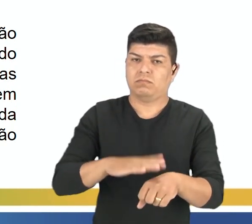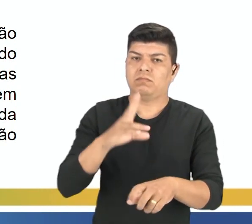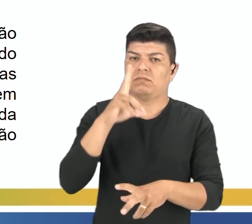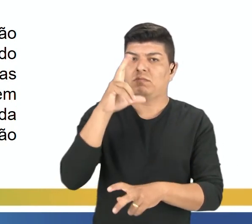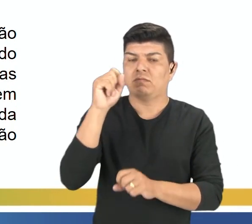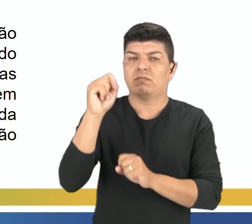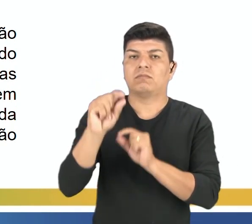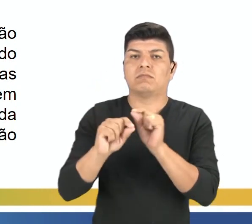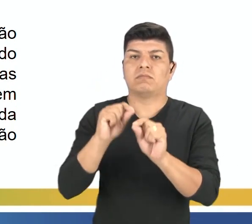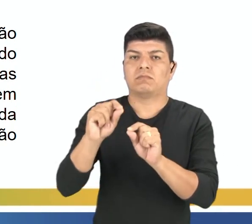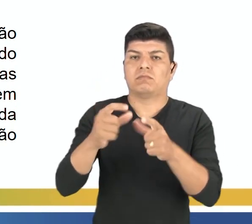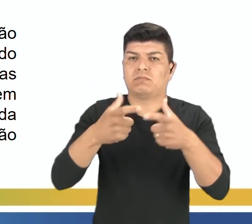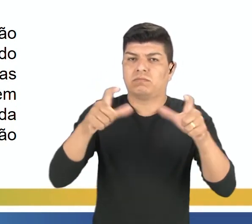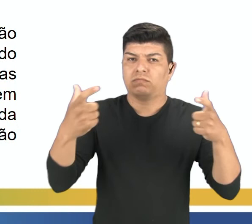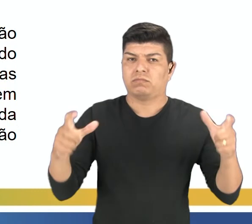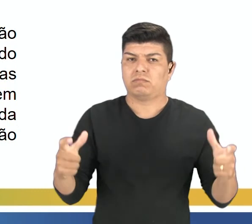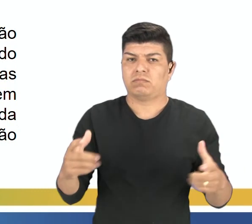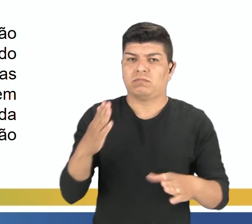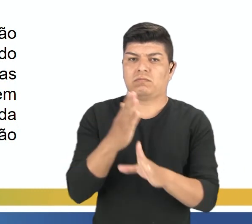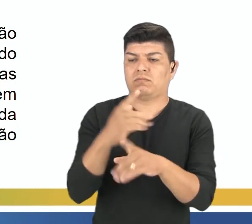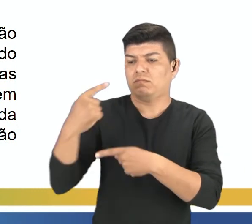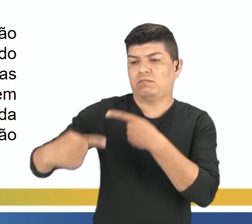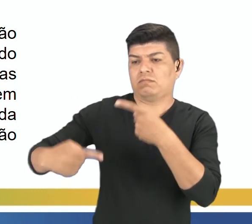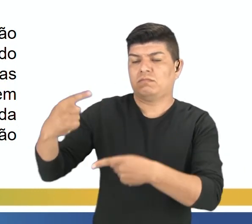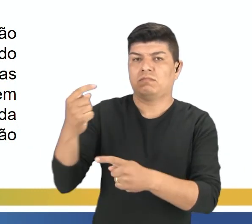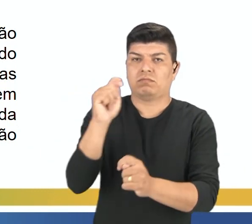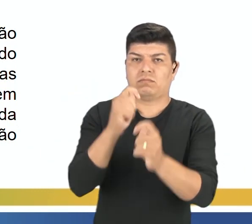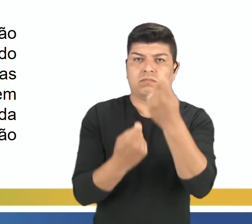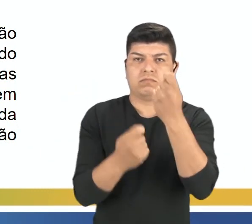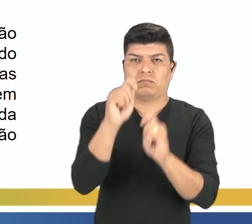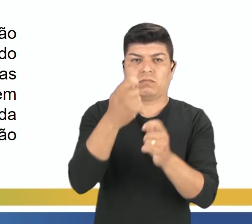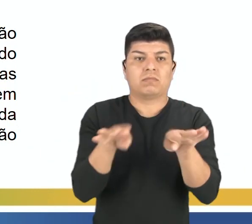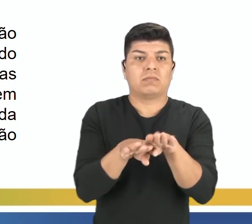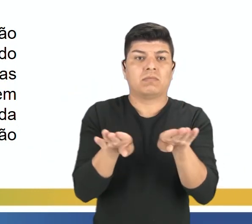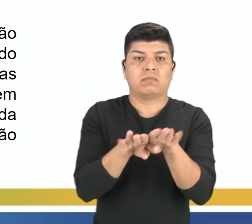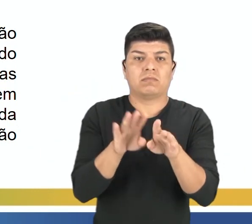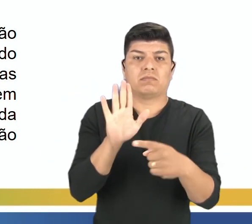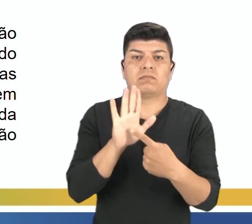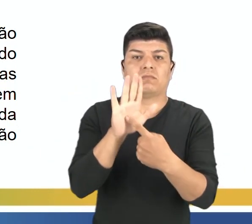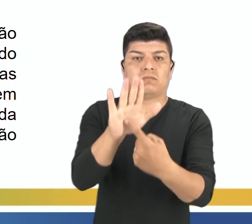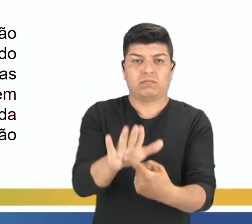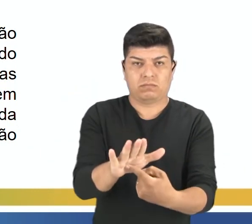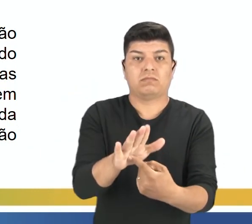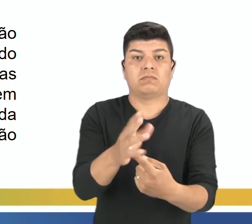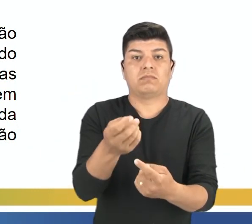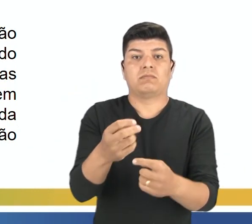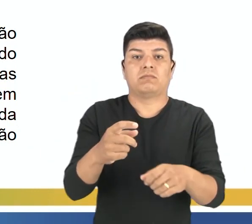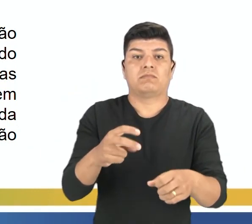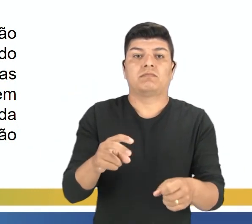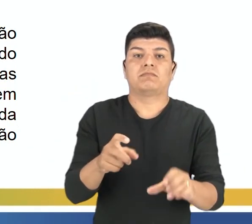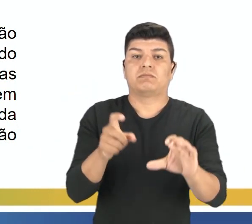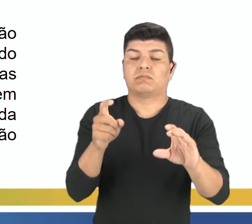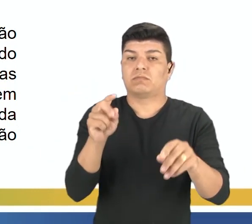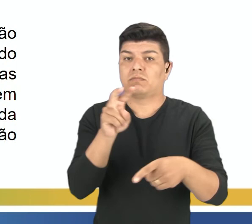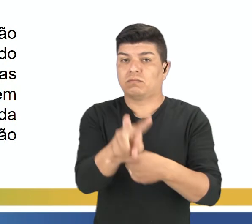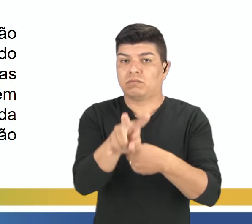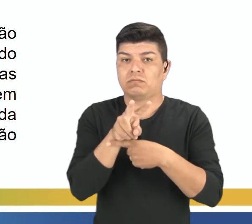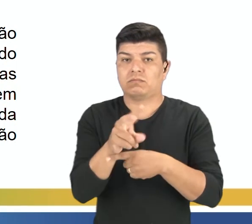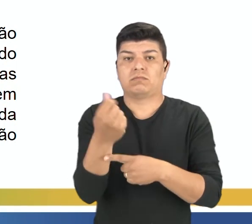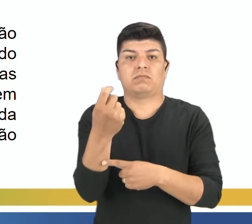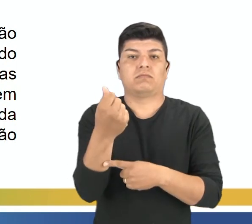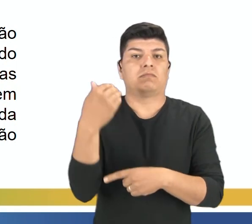5 décadas, pois as políticas econômicas favorecem os grandes latifundiários, com empréstimos bancários, além